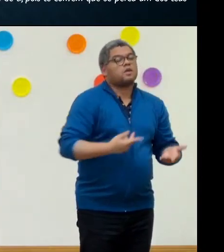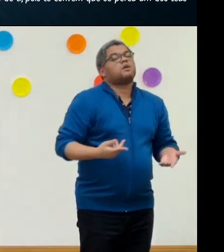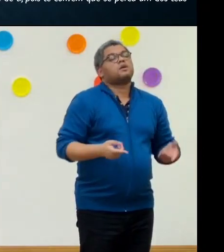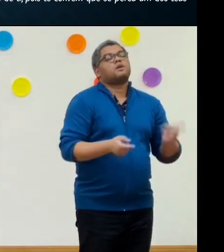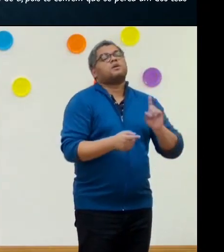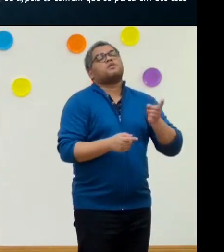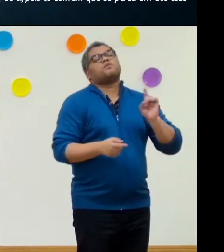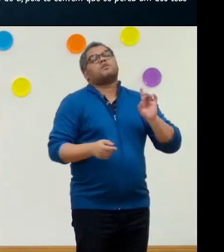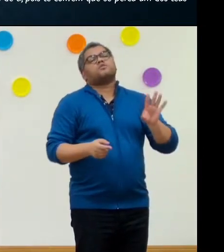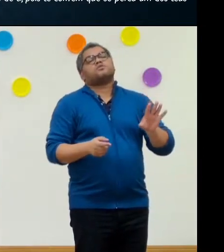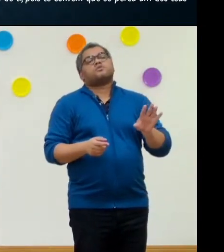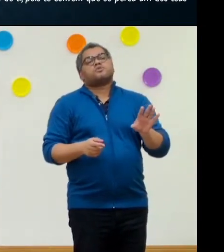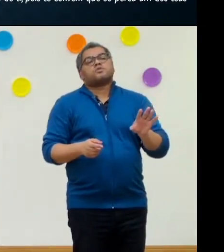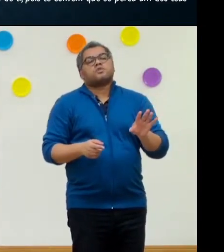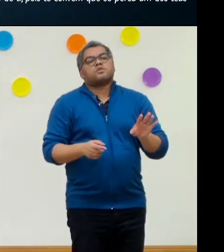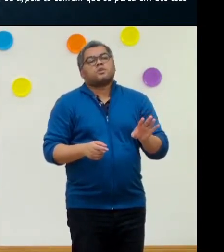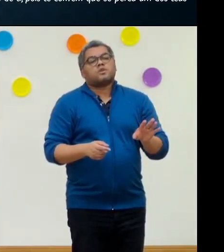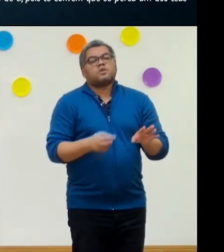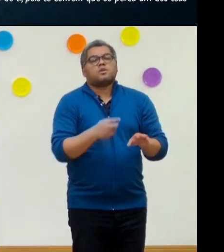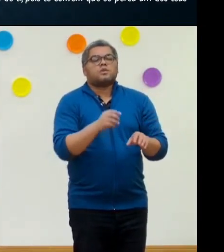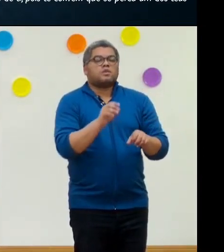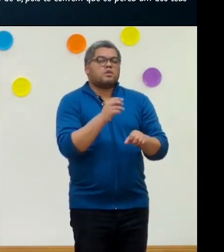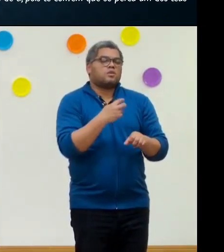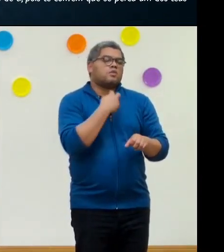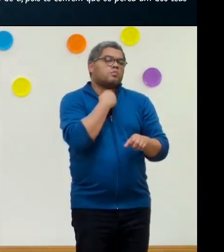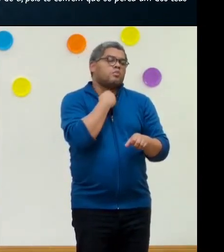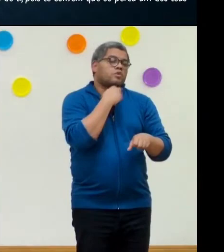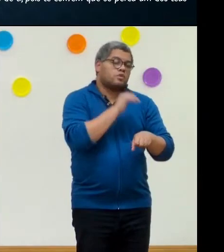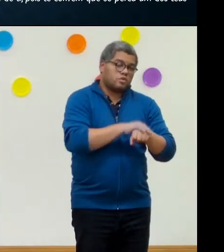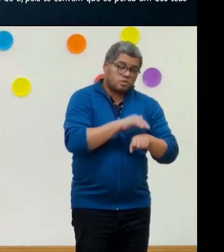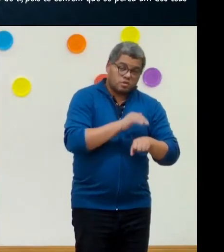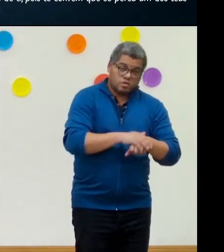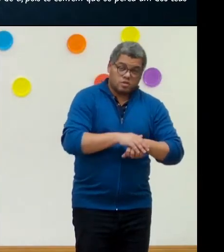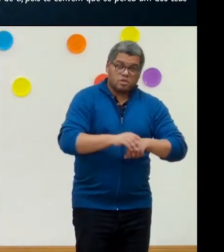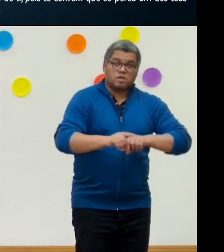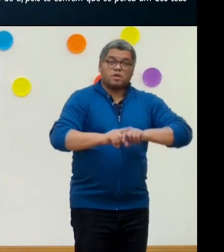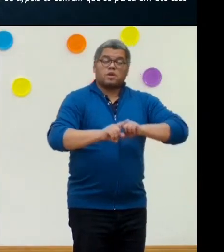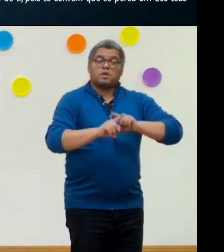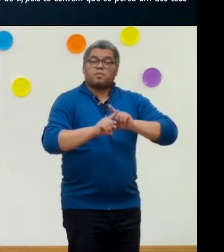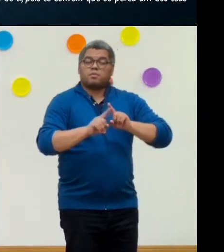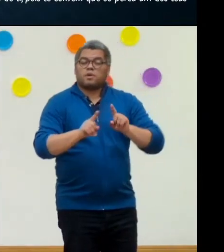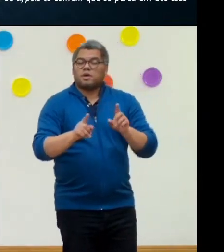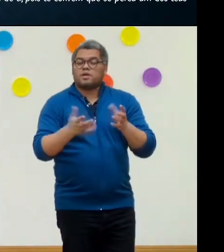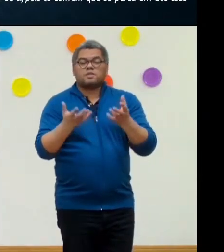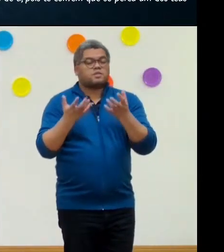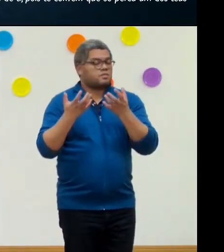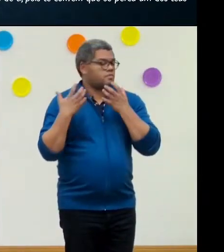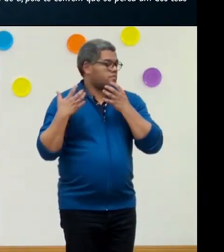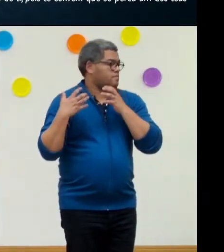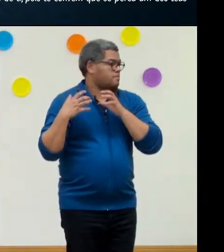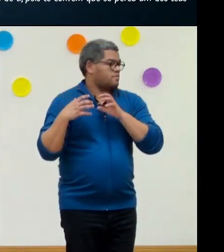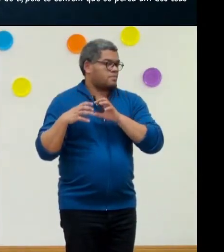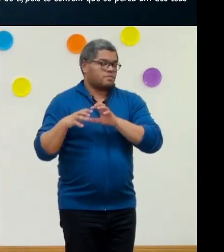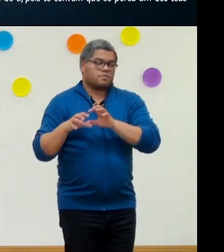somente não devemos cometer esse pecado, nós não devemos nem desejar